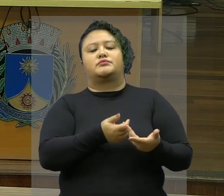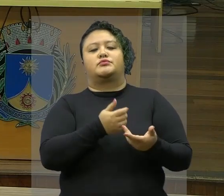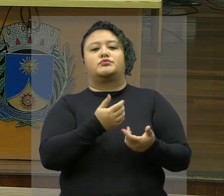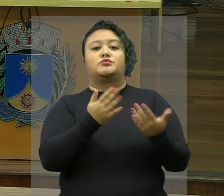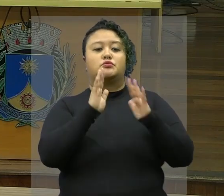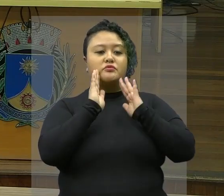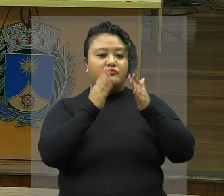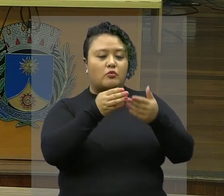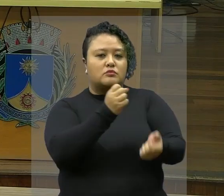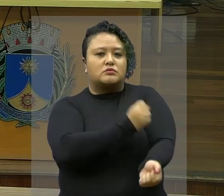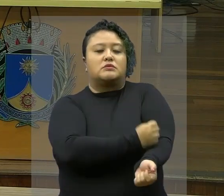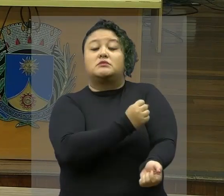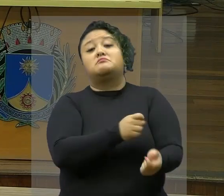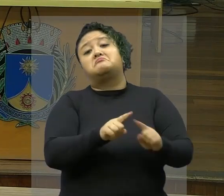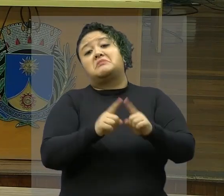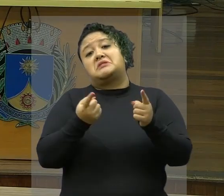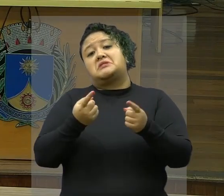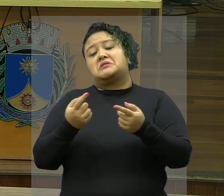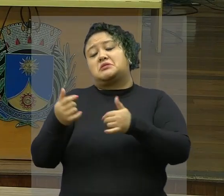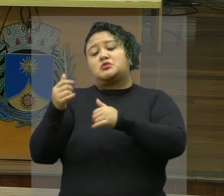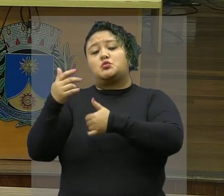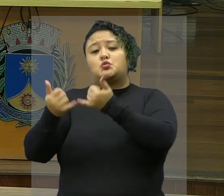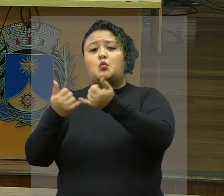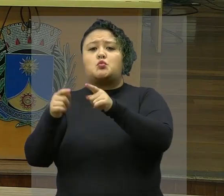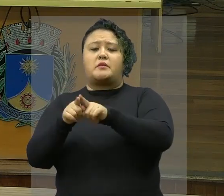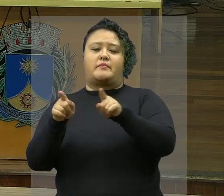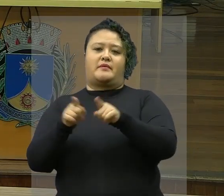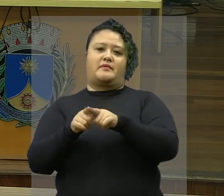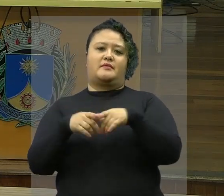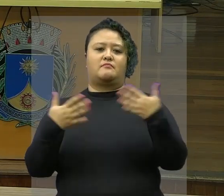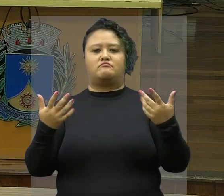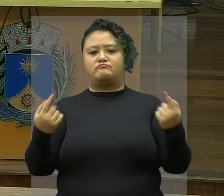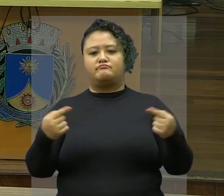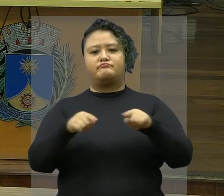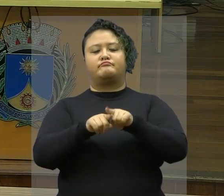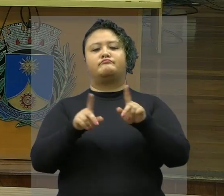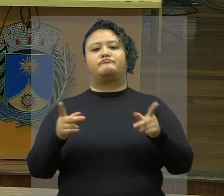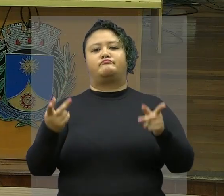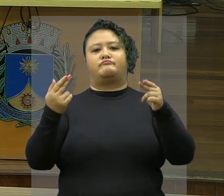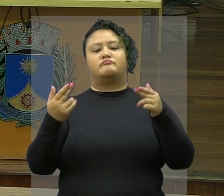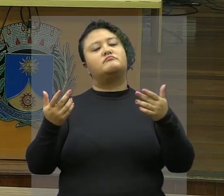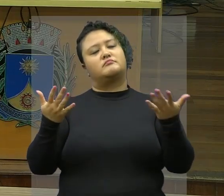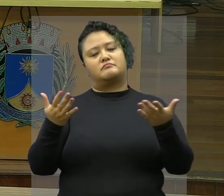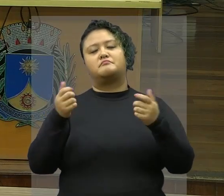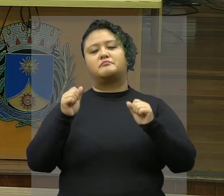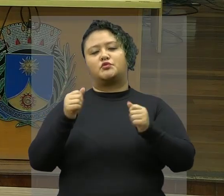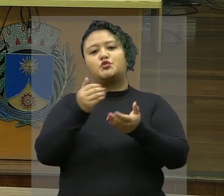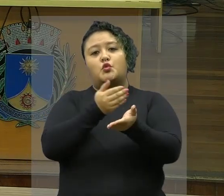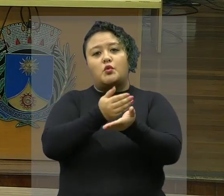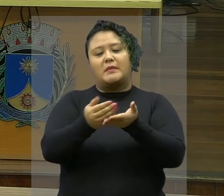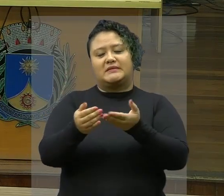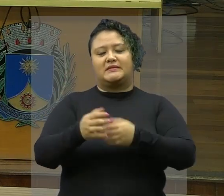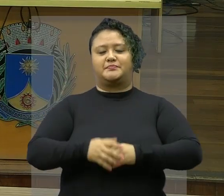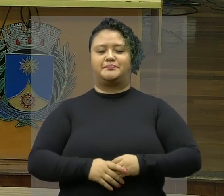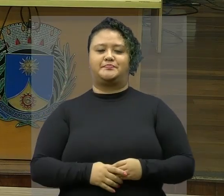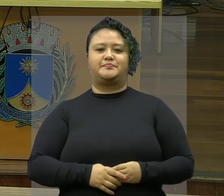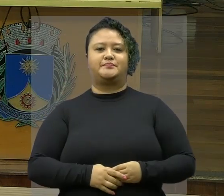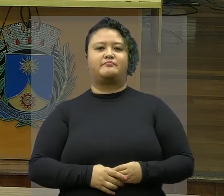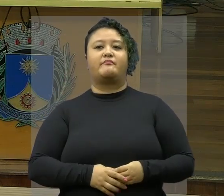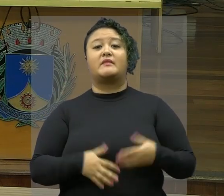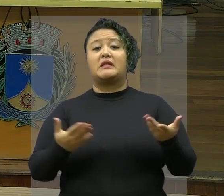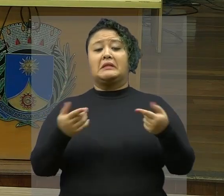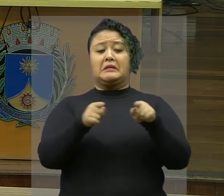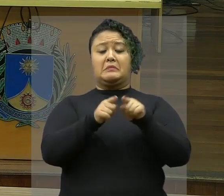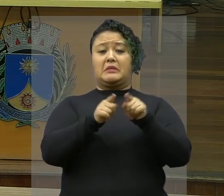clique, né, que dá. Então, acho que a gente começa a tratar por aí. Em relação também ao que foi dito, para além disso, a gente